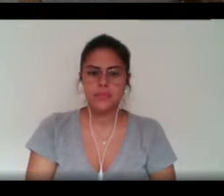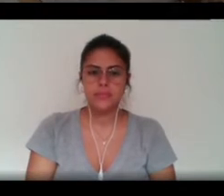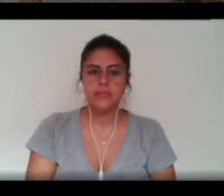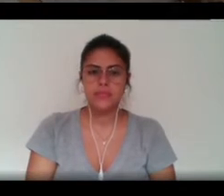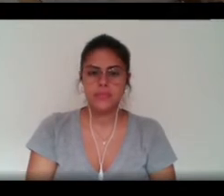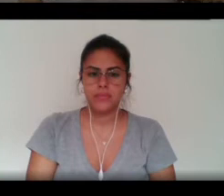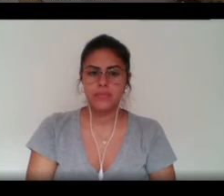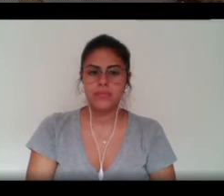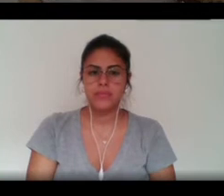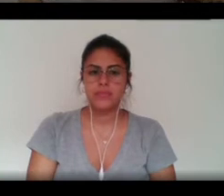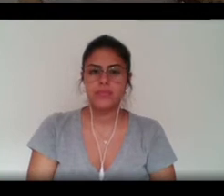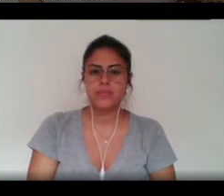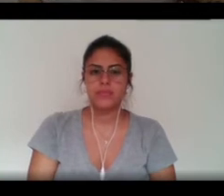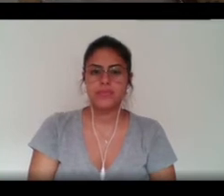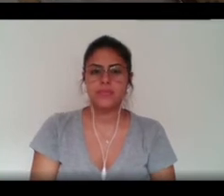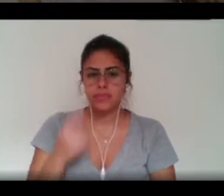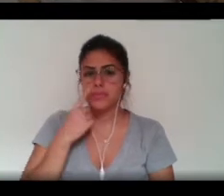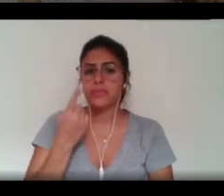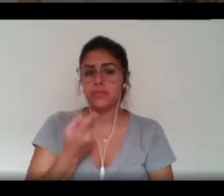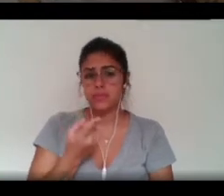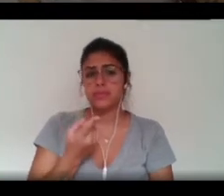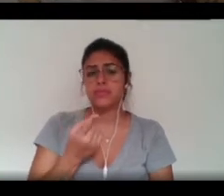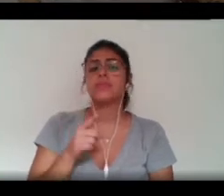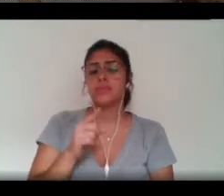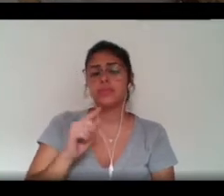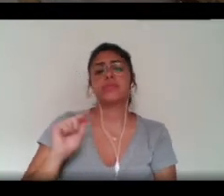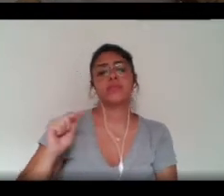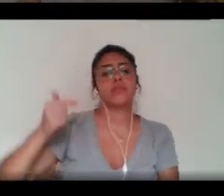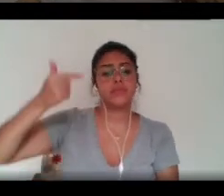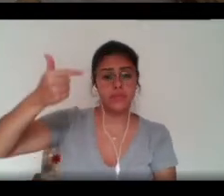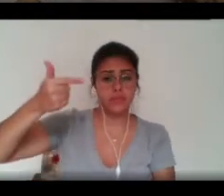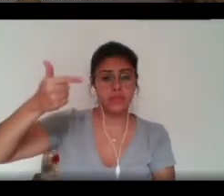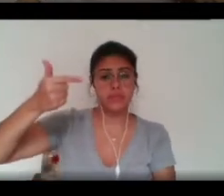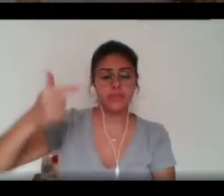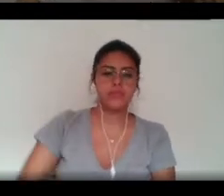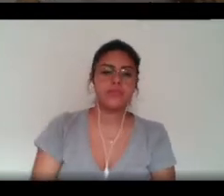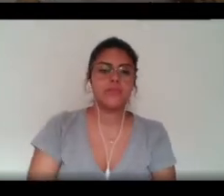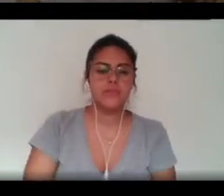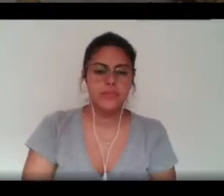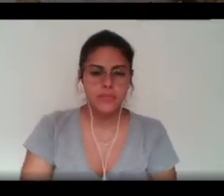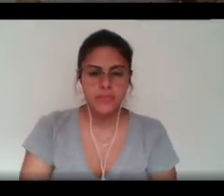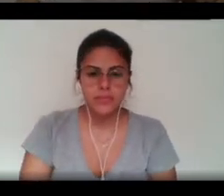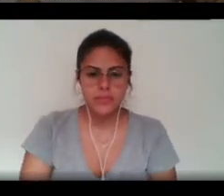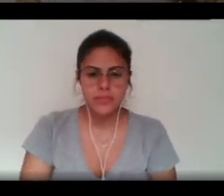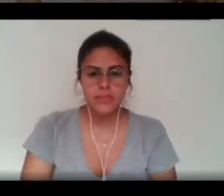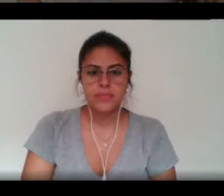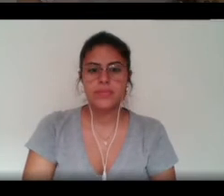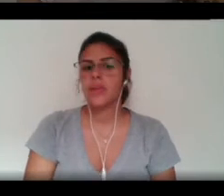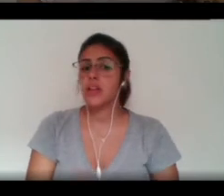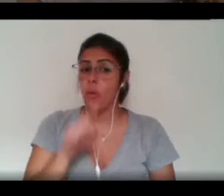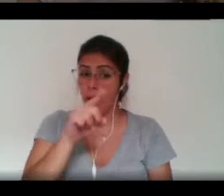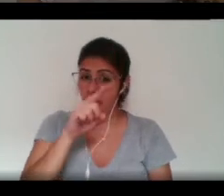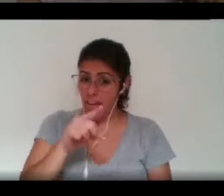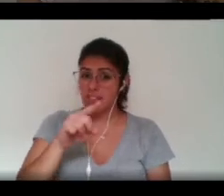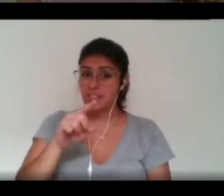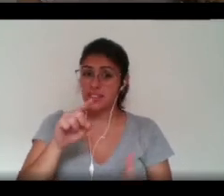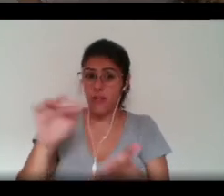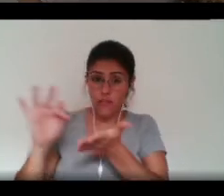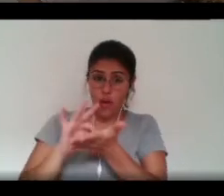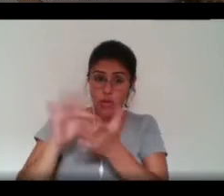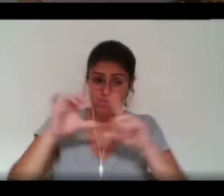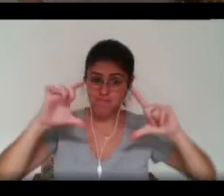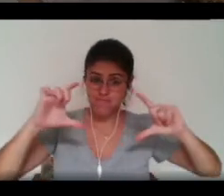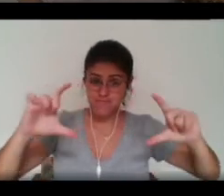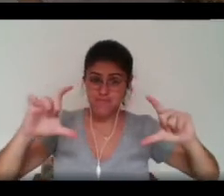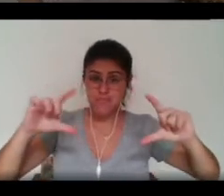por segundo menos V0. Isso aqui está elevado ao quadrado, tá? Então, é essa equação aqui